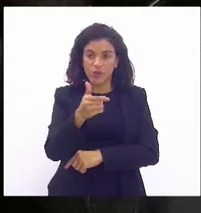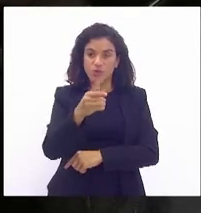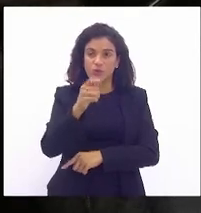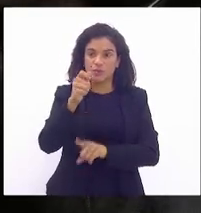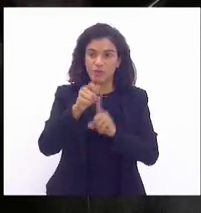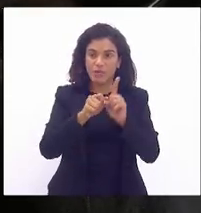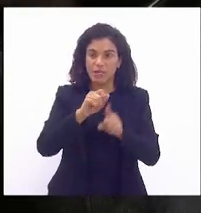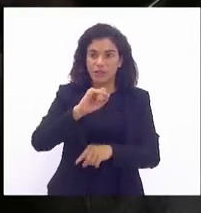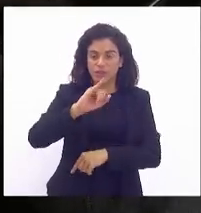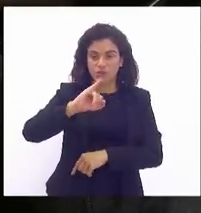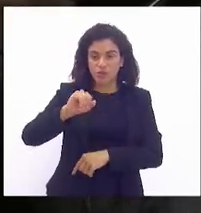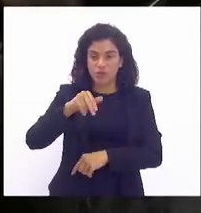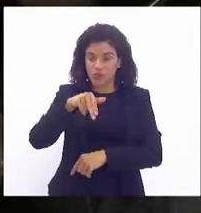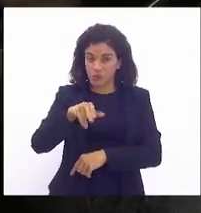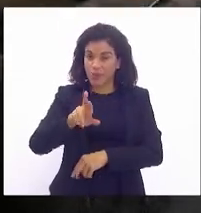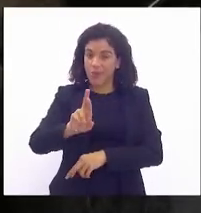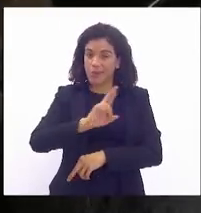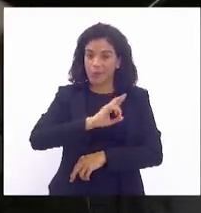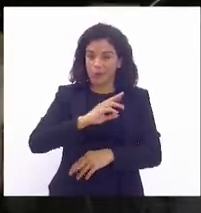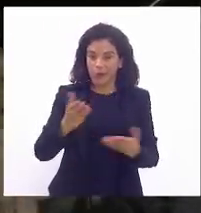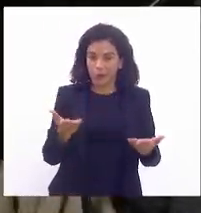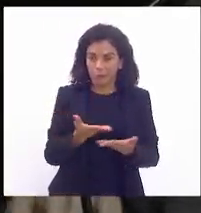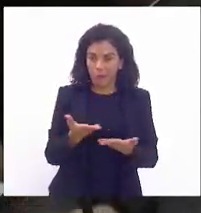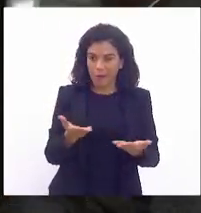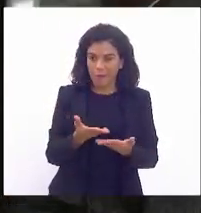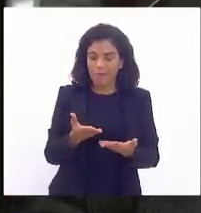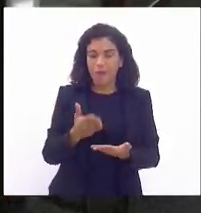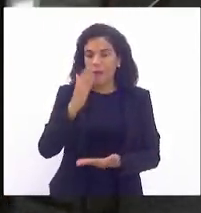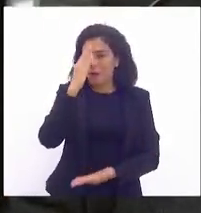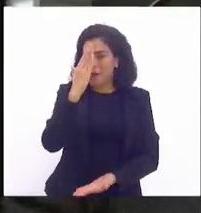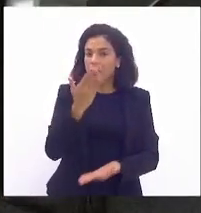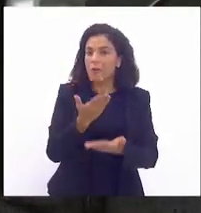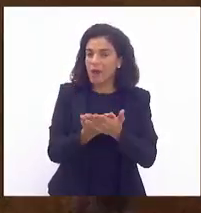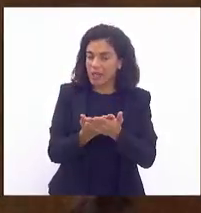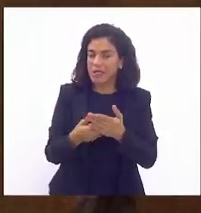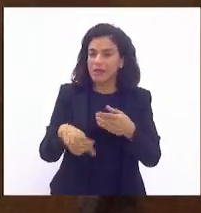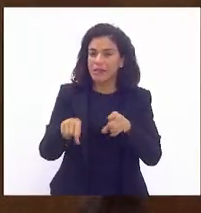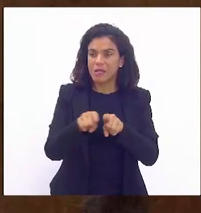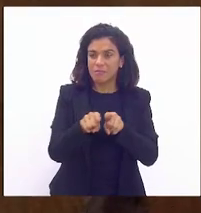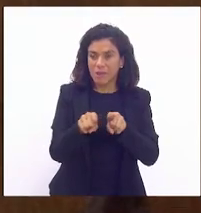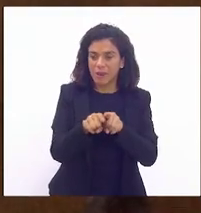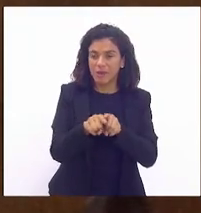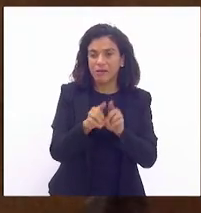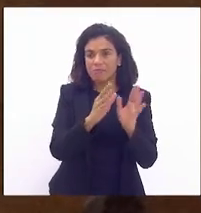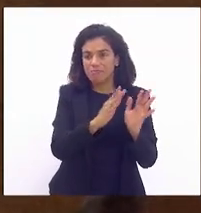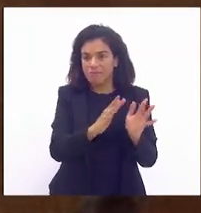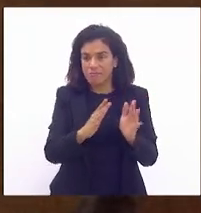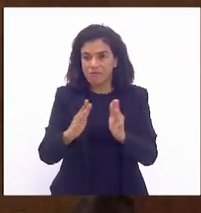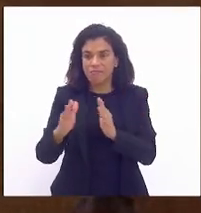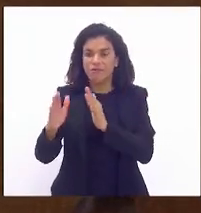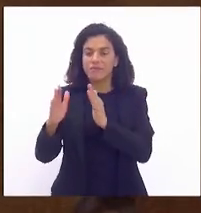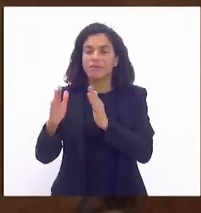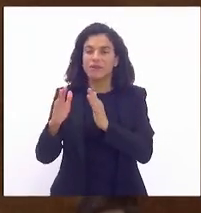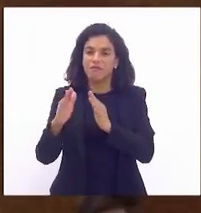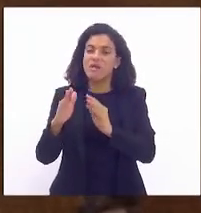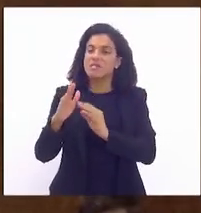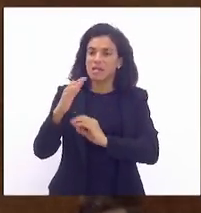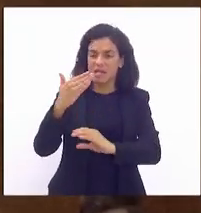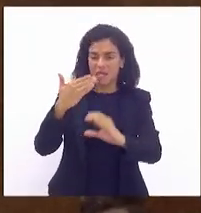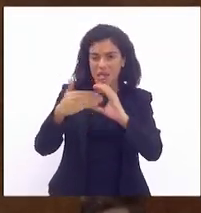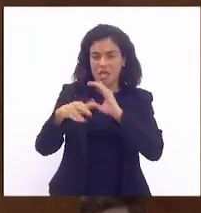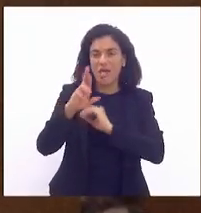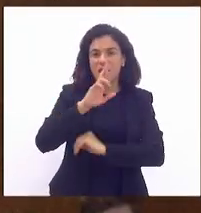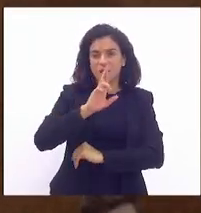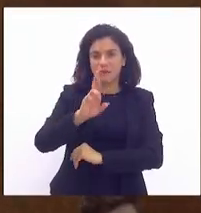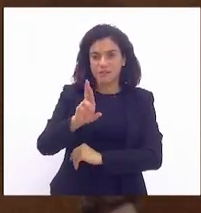agora, muito além do que a lei permite. Acredito que até o seu requerimento possa estar sendo respondido por informações que eu obtive